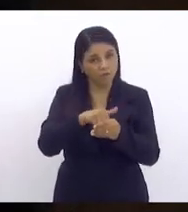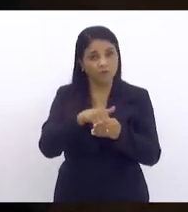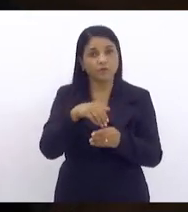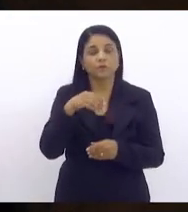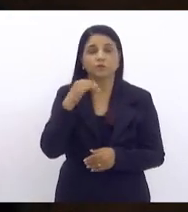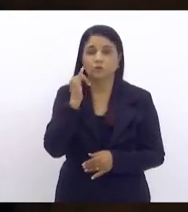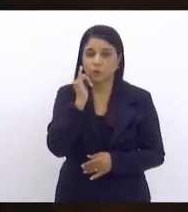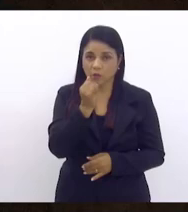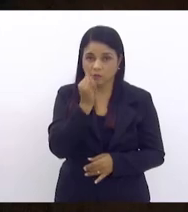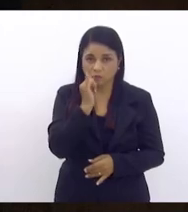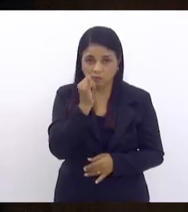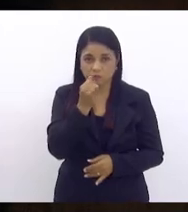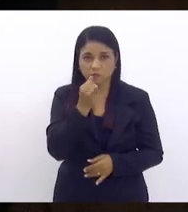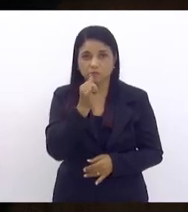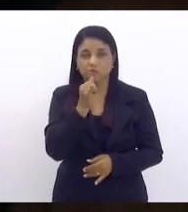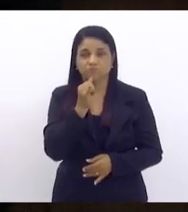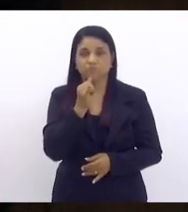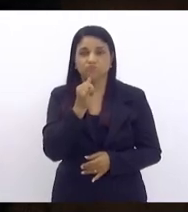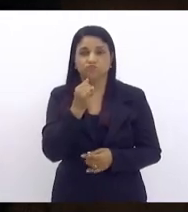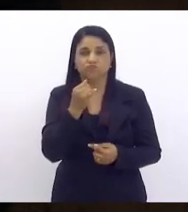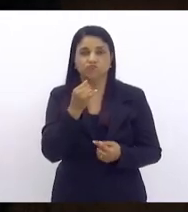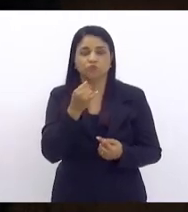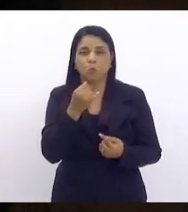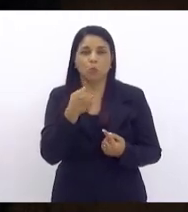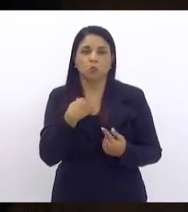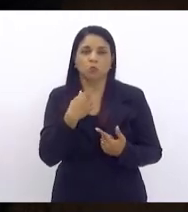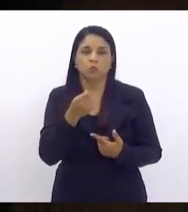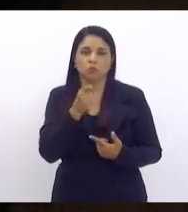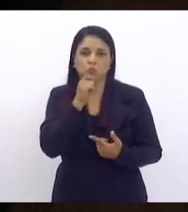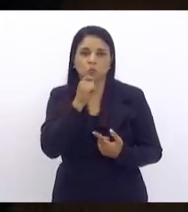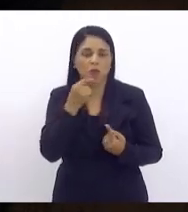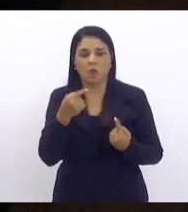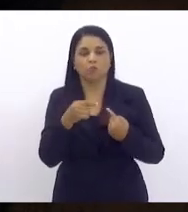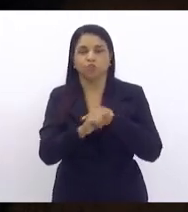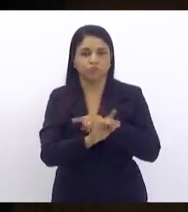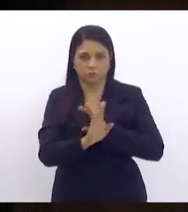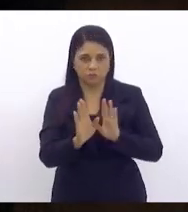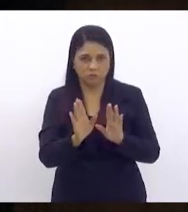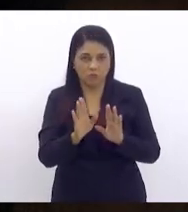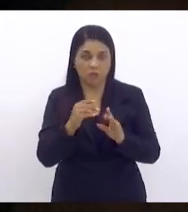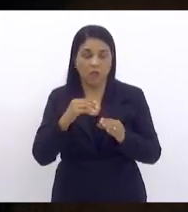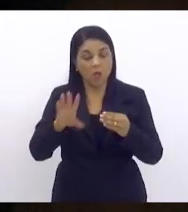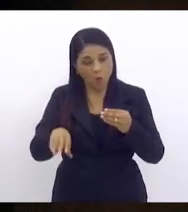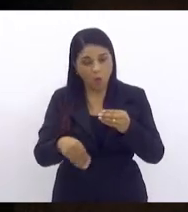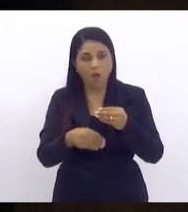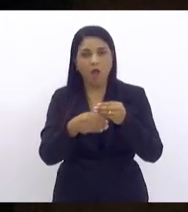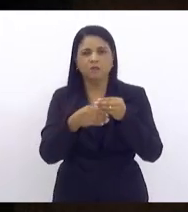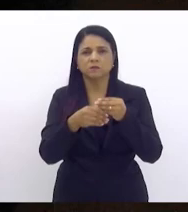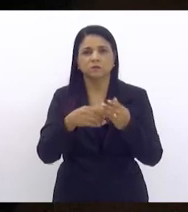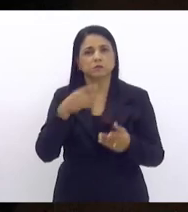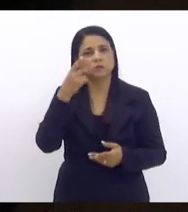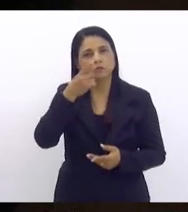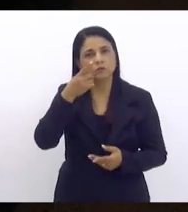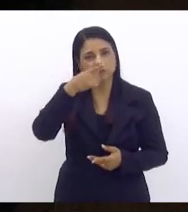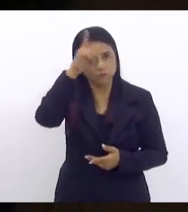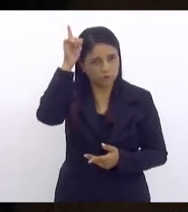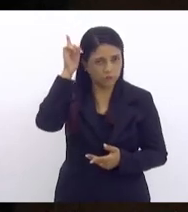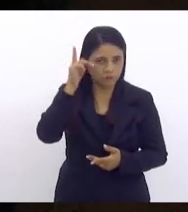sobre o qual não há divergência. Eu apenas acrescento, deputado Luiz Paulo,